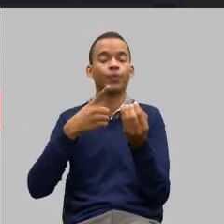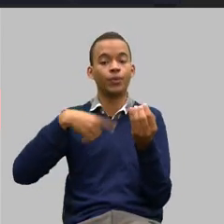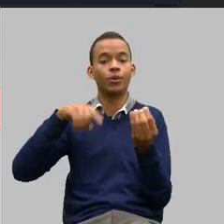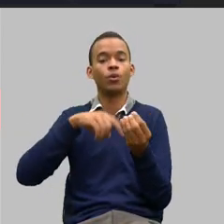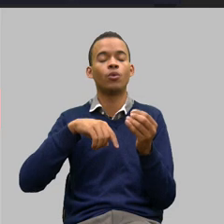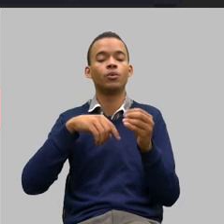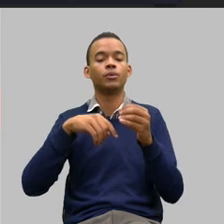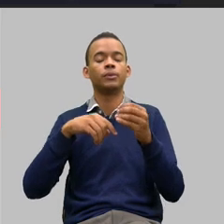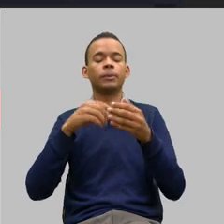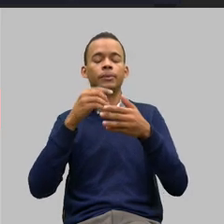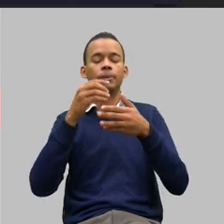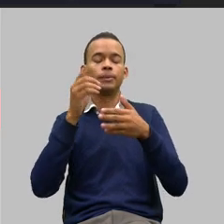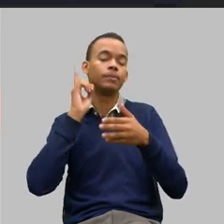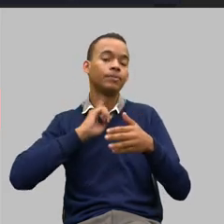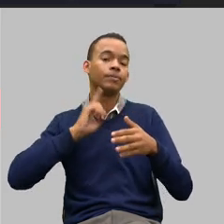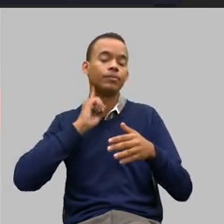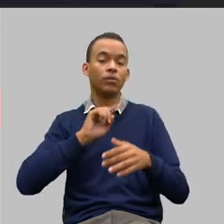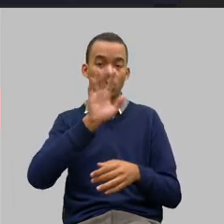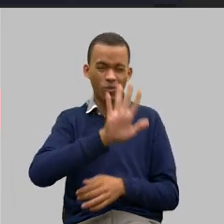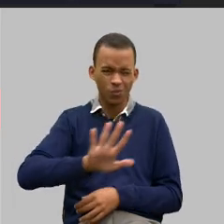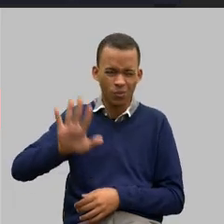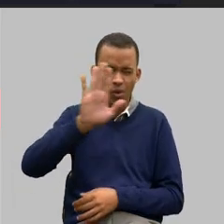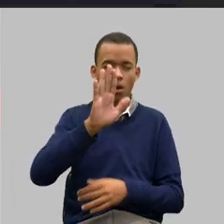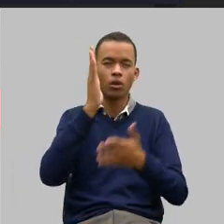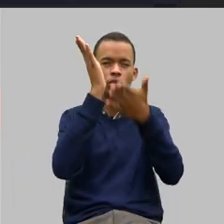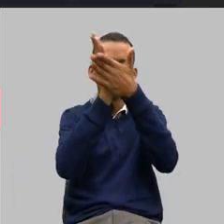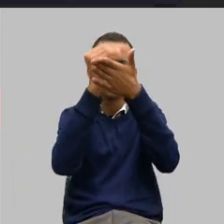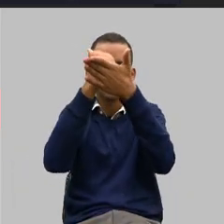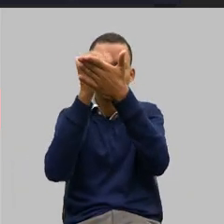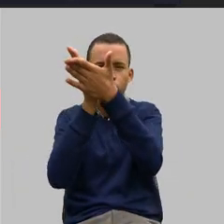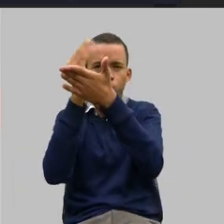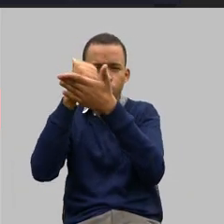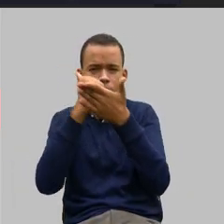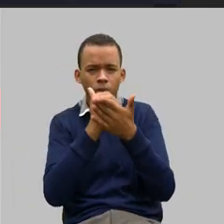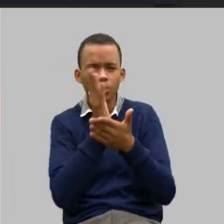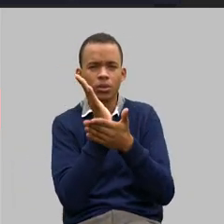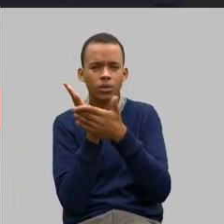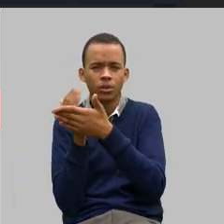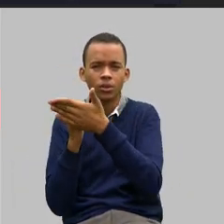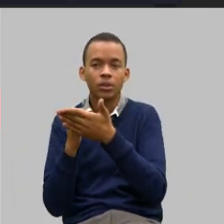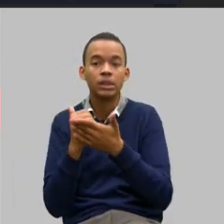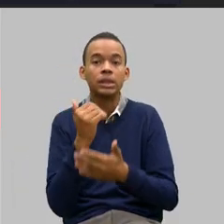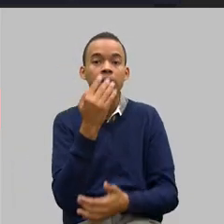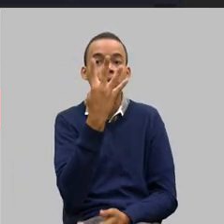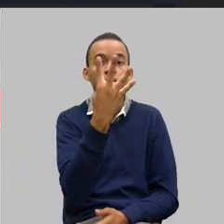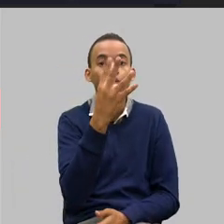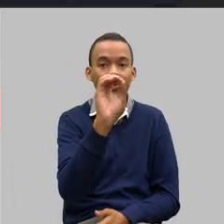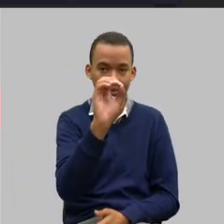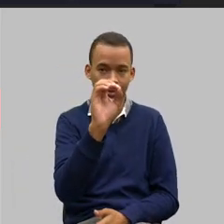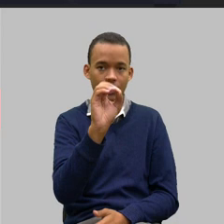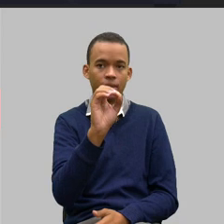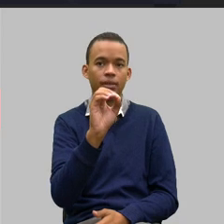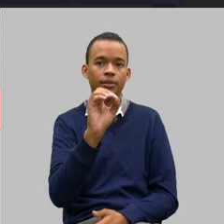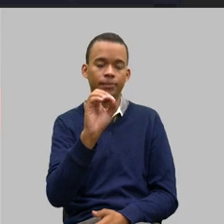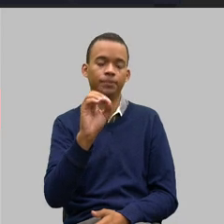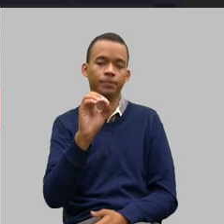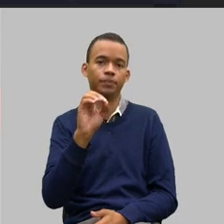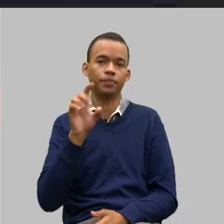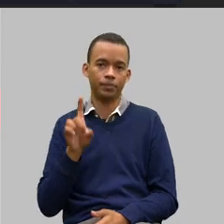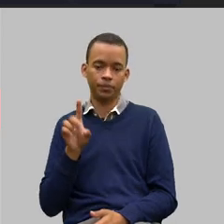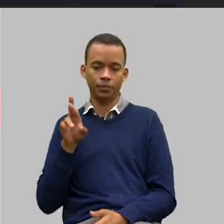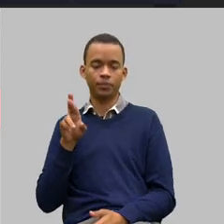regionais de atuação do Dr cada Regional tem um contrato de conservação e manutenção e o que a gente vem promovendo aqui deputados